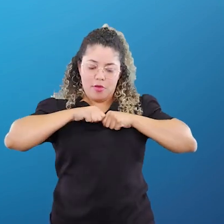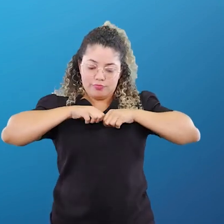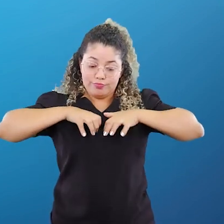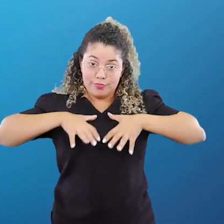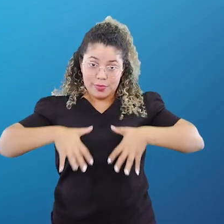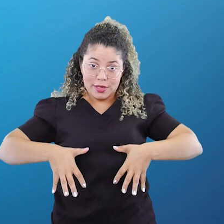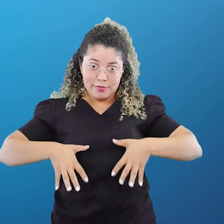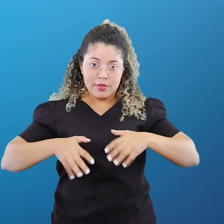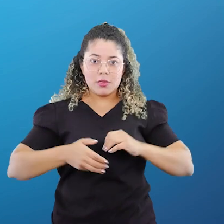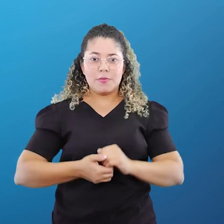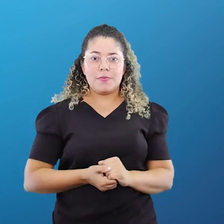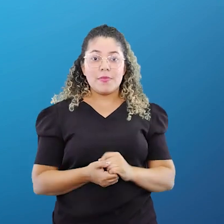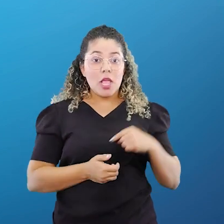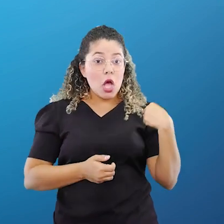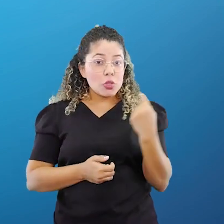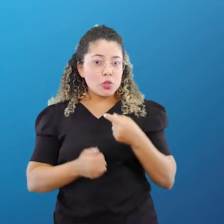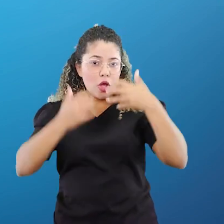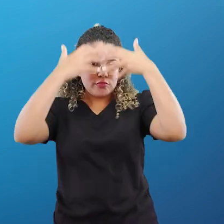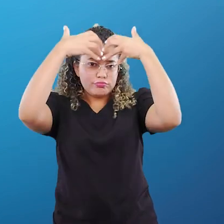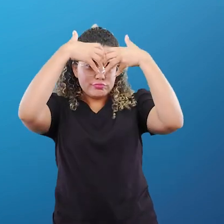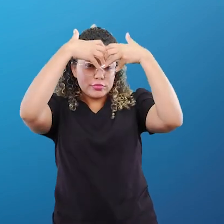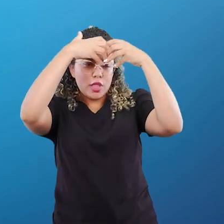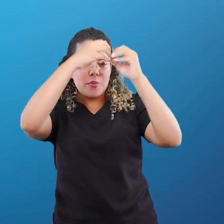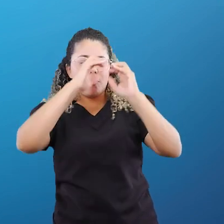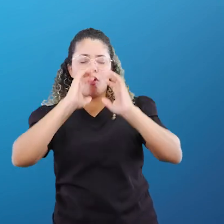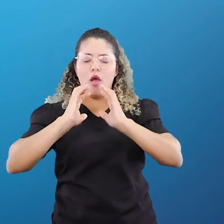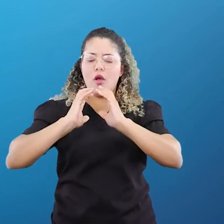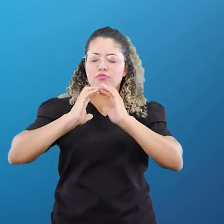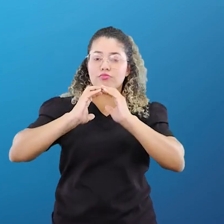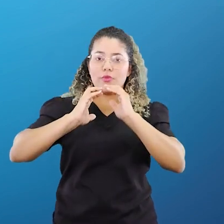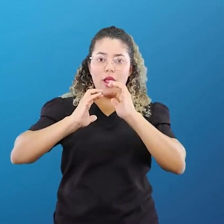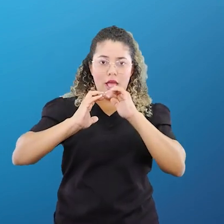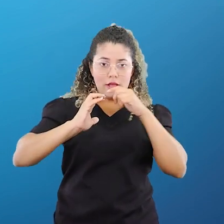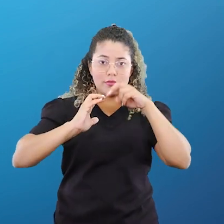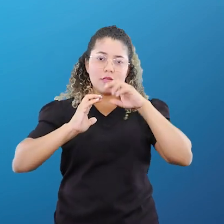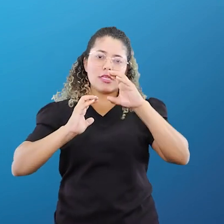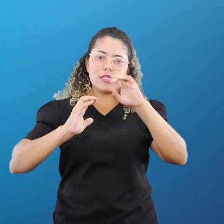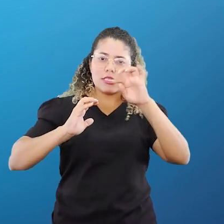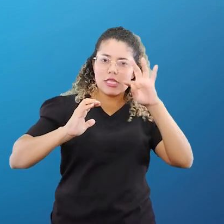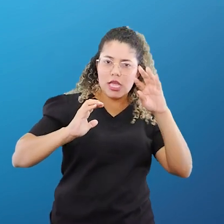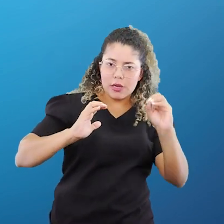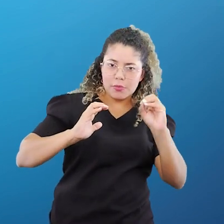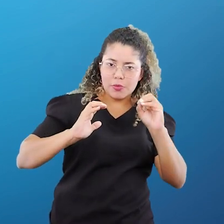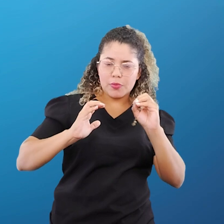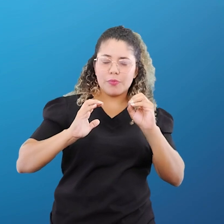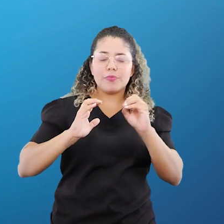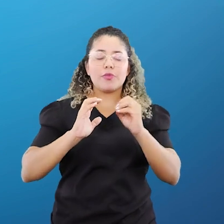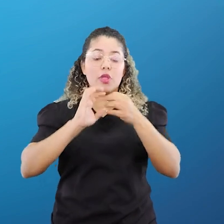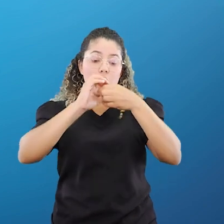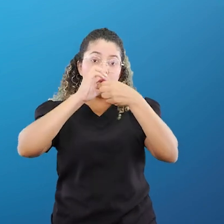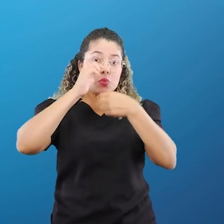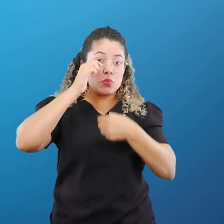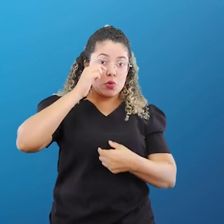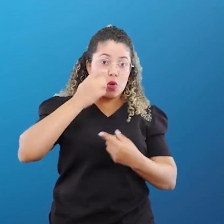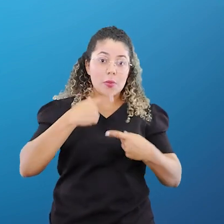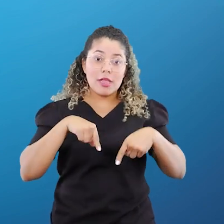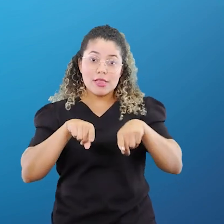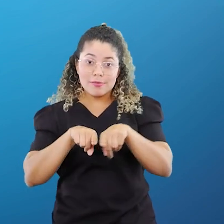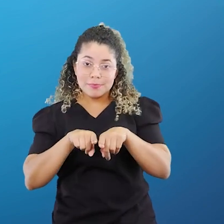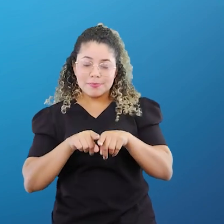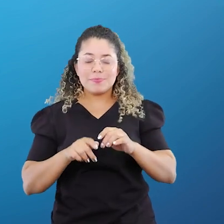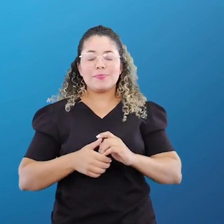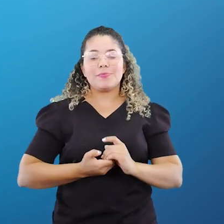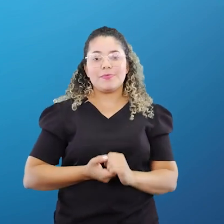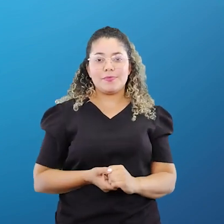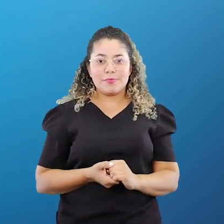nervoso periférico. O nosso sistema nervoso central é composto pelo encéfalo, cérebro, cerebelo, tronco encefálico e pela medula